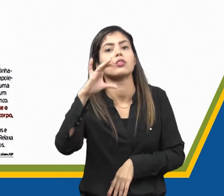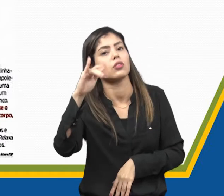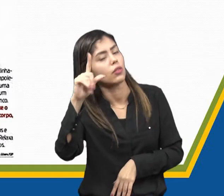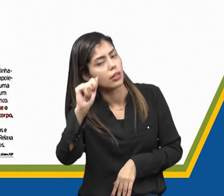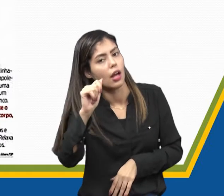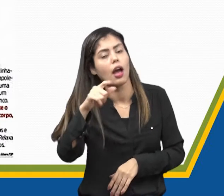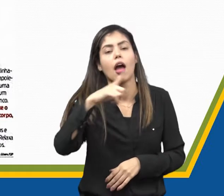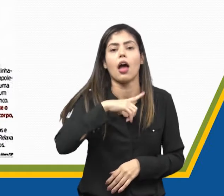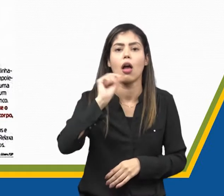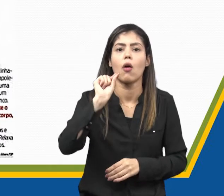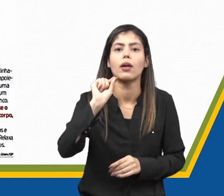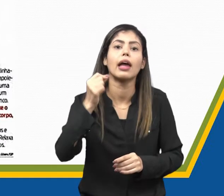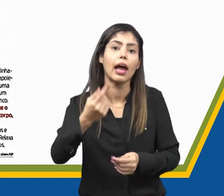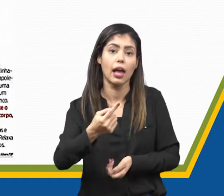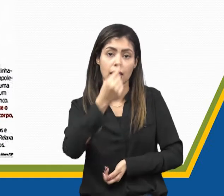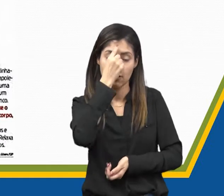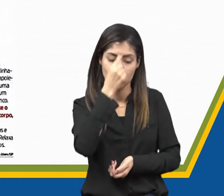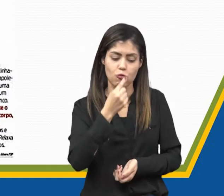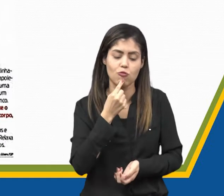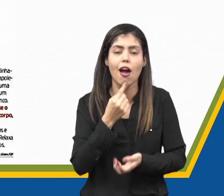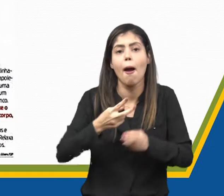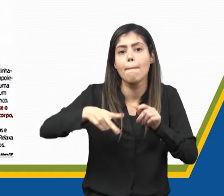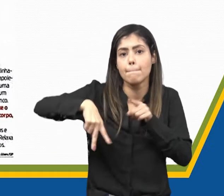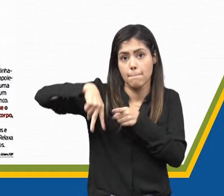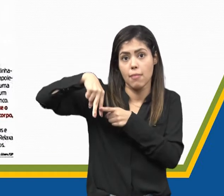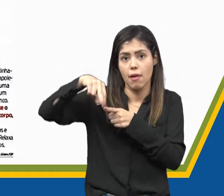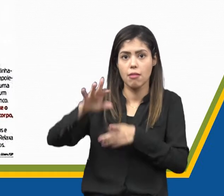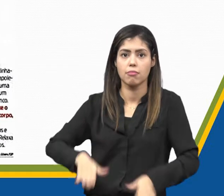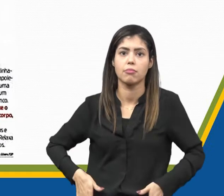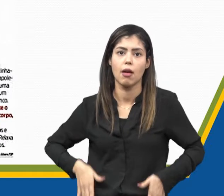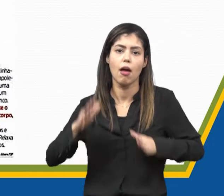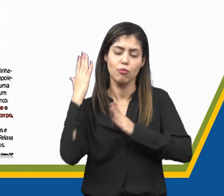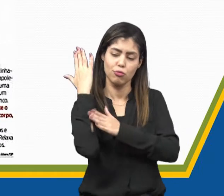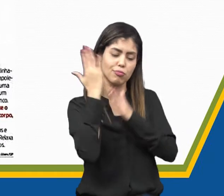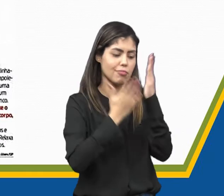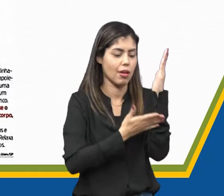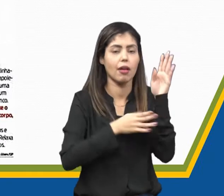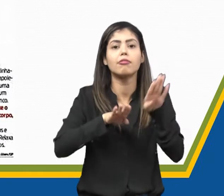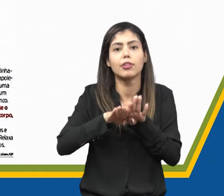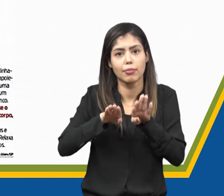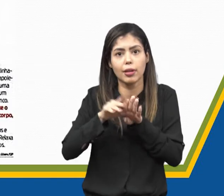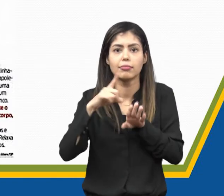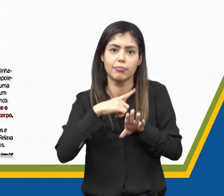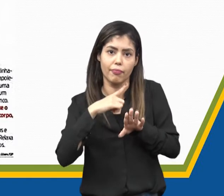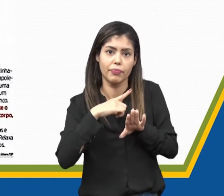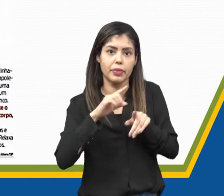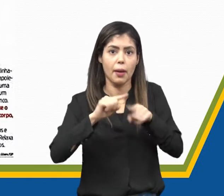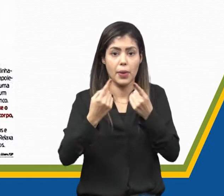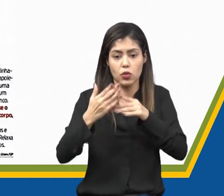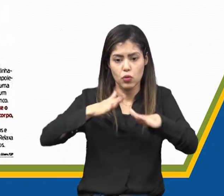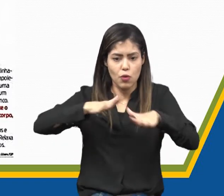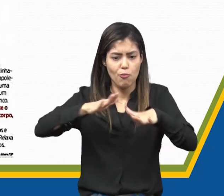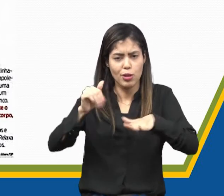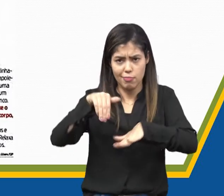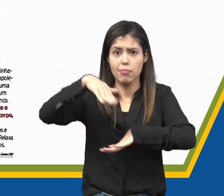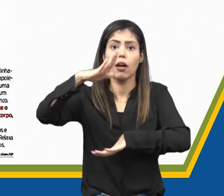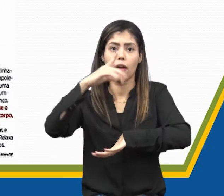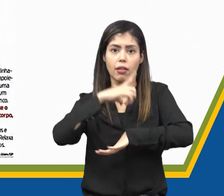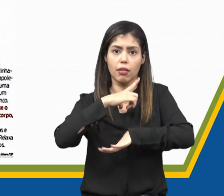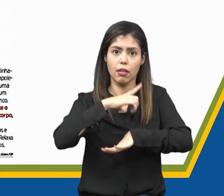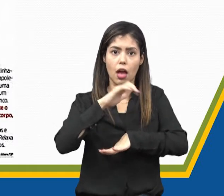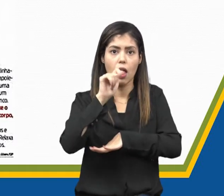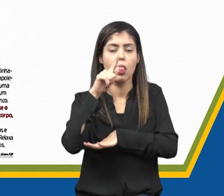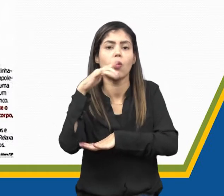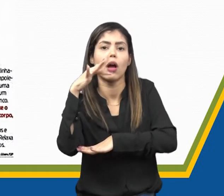ali mais é o que está acontecendo nas suas pernas. A posição dos braços influencia, mas o maior movimento ali, a flexibilidade, o alongamento